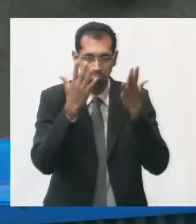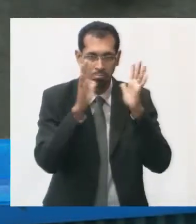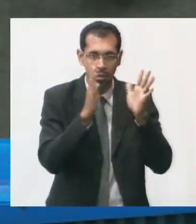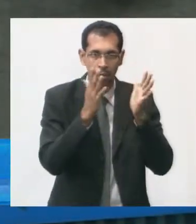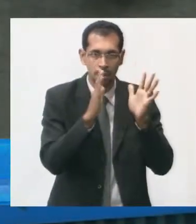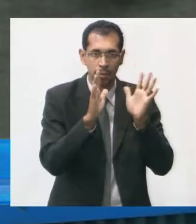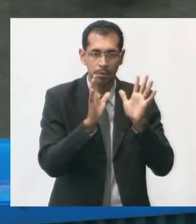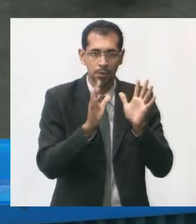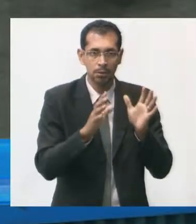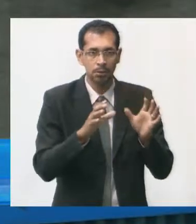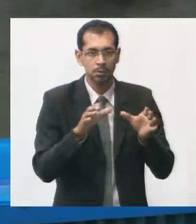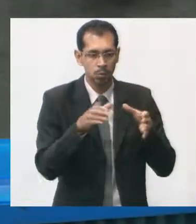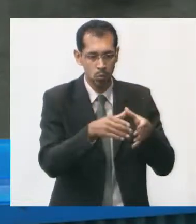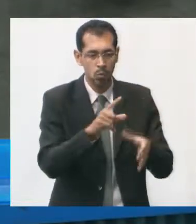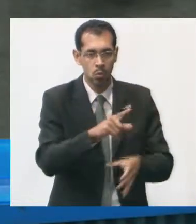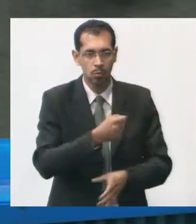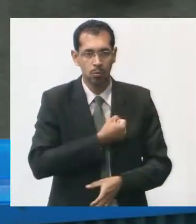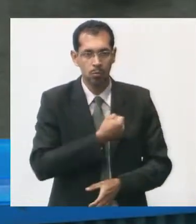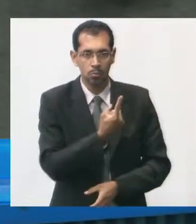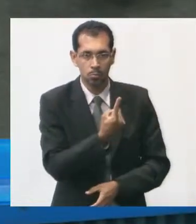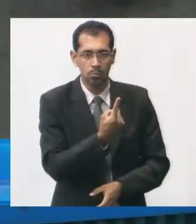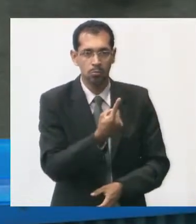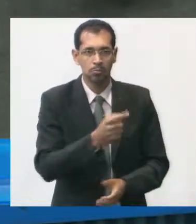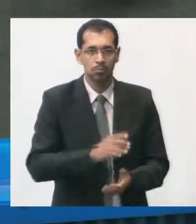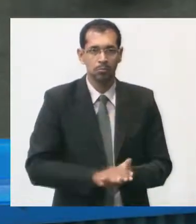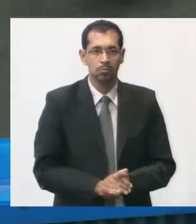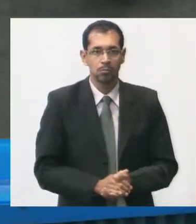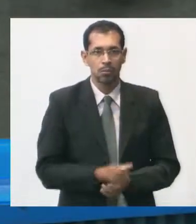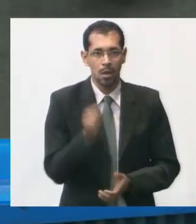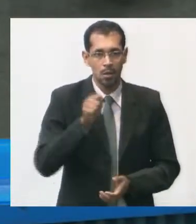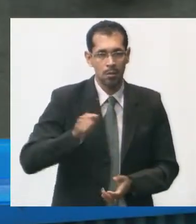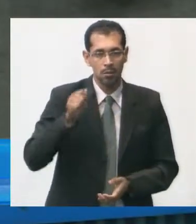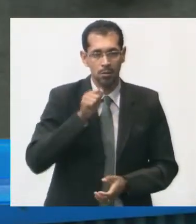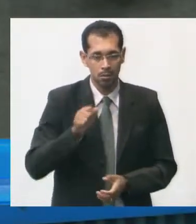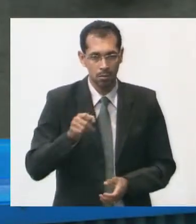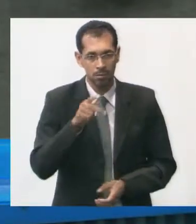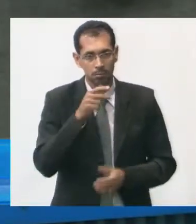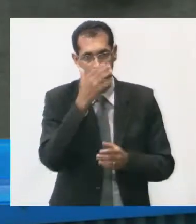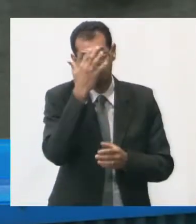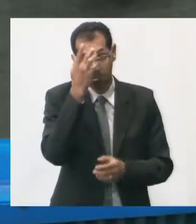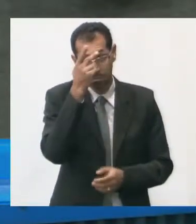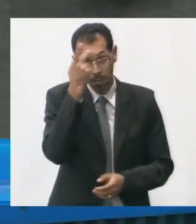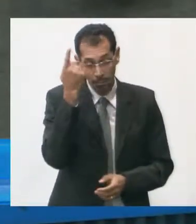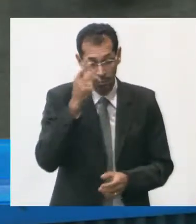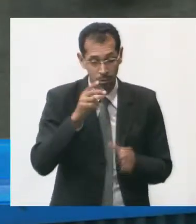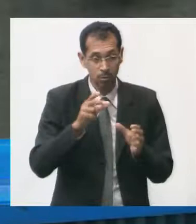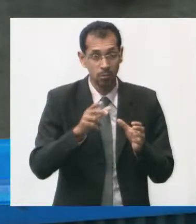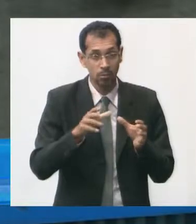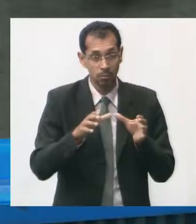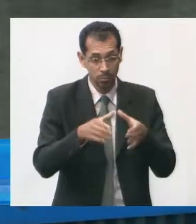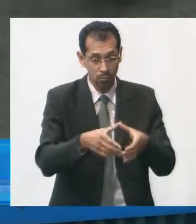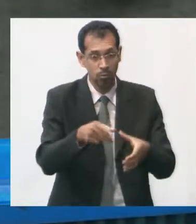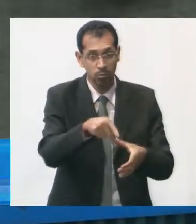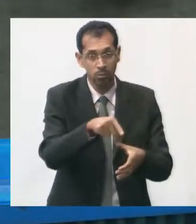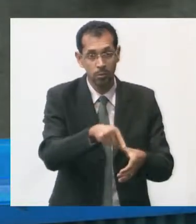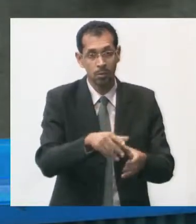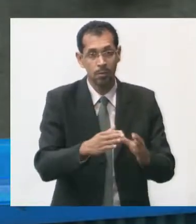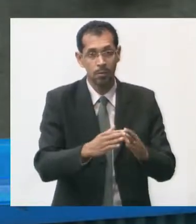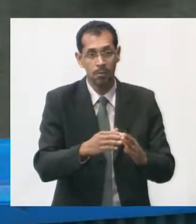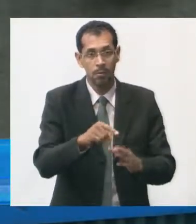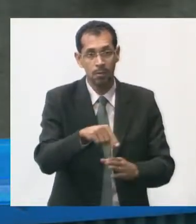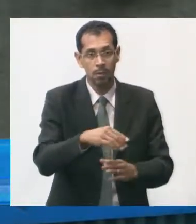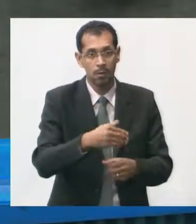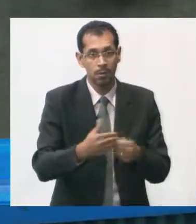eleições da Associação de Moradores do bairro Taboazeiro no último sábado. Parabéns a